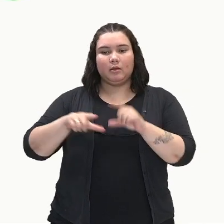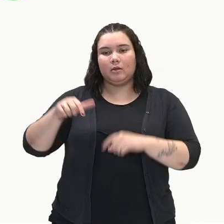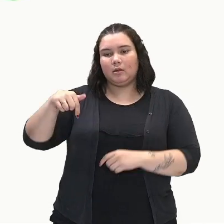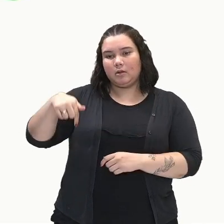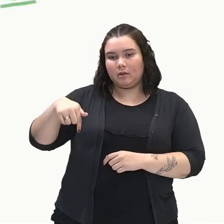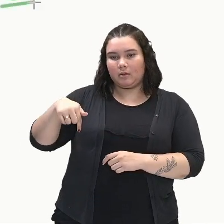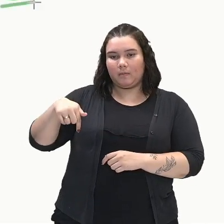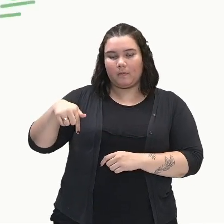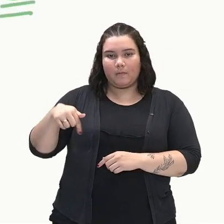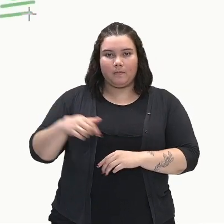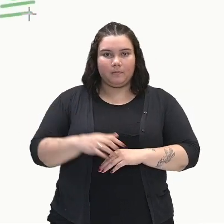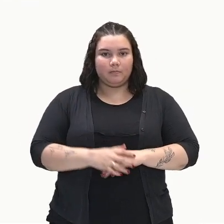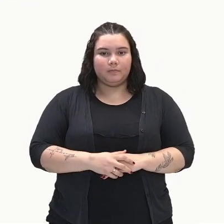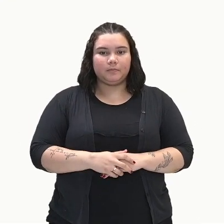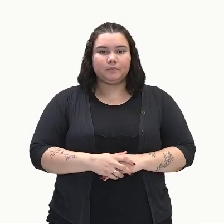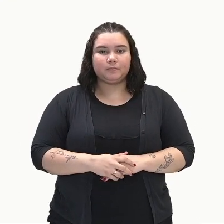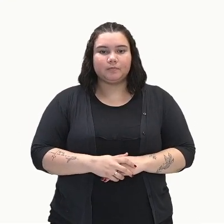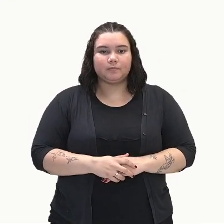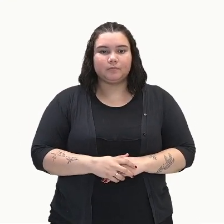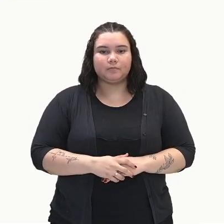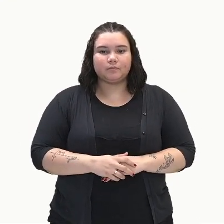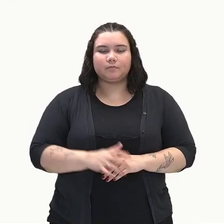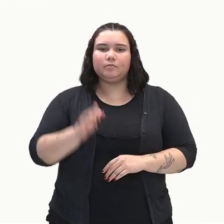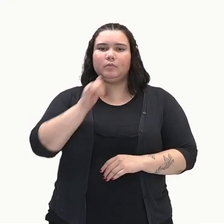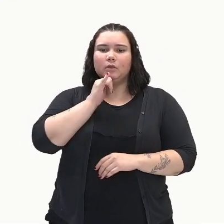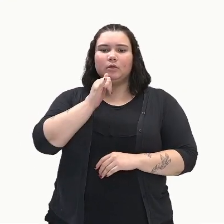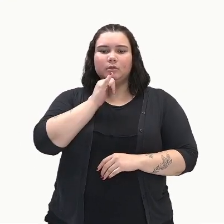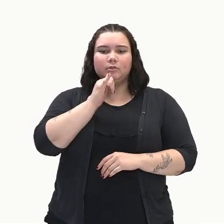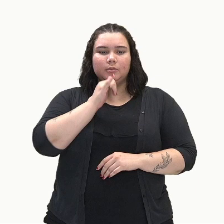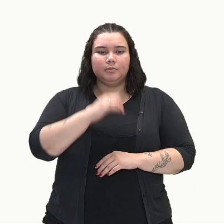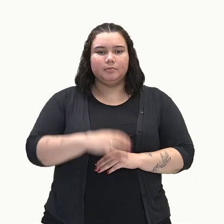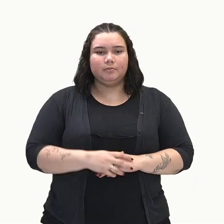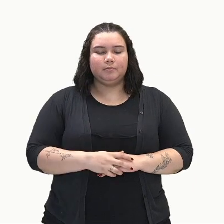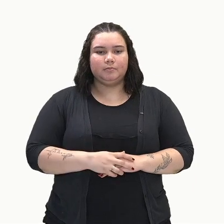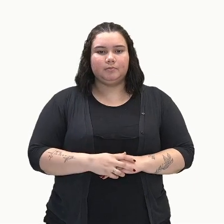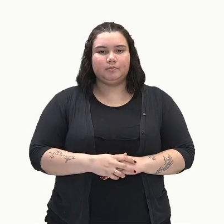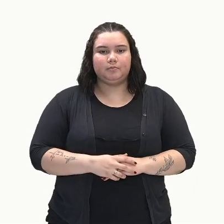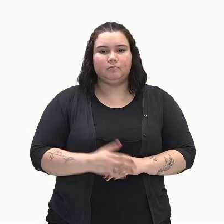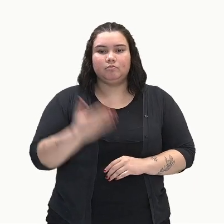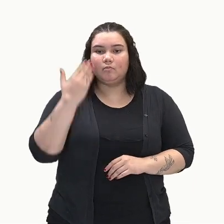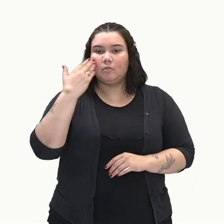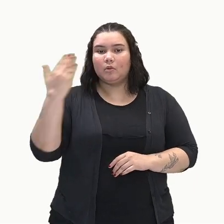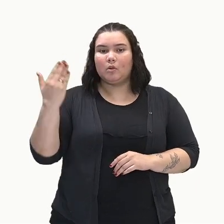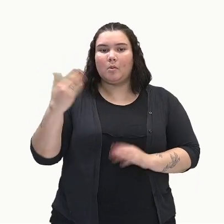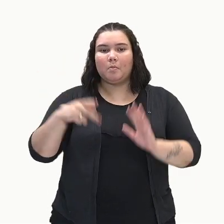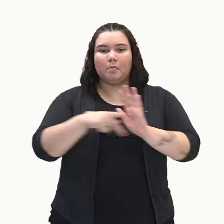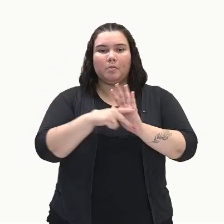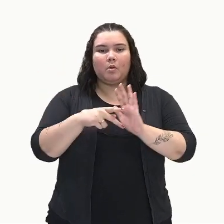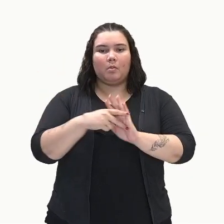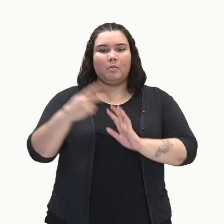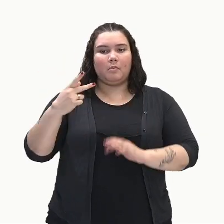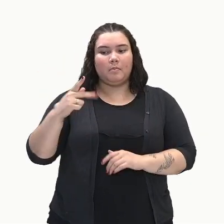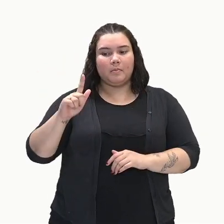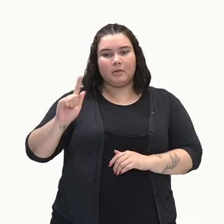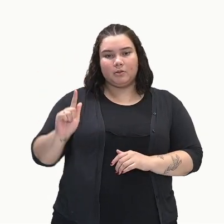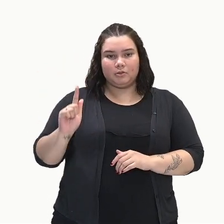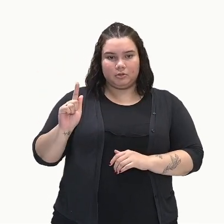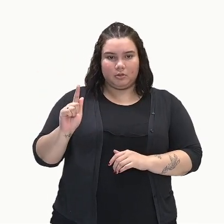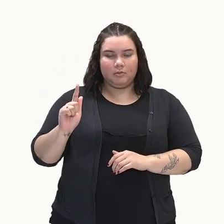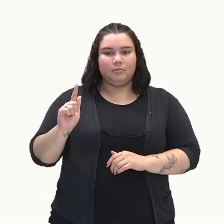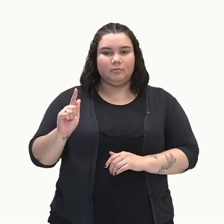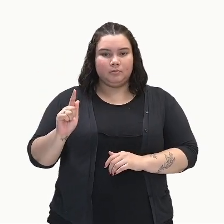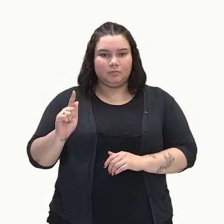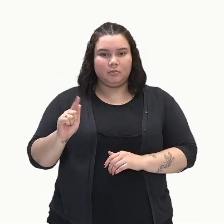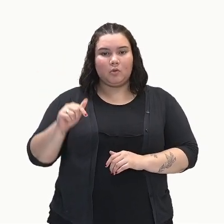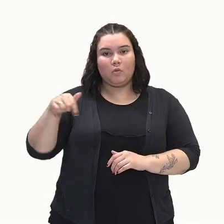letrinha Q. Por exemplo, vamos obter os termos de uma PG